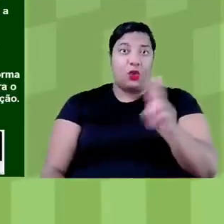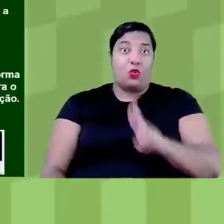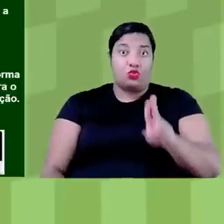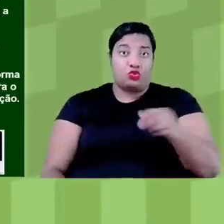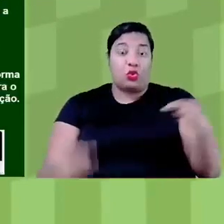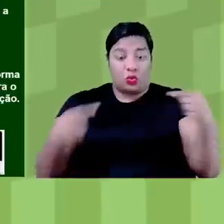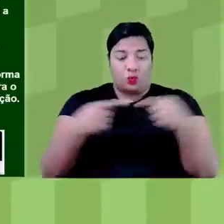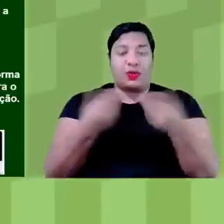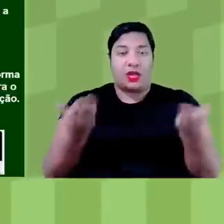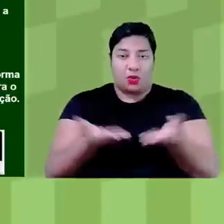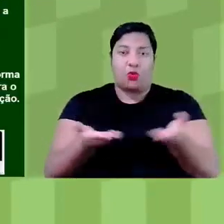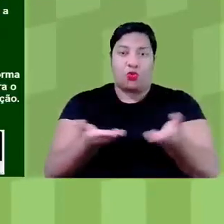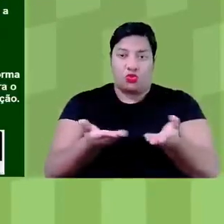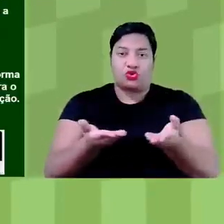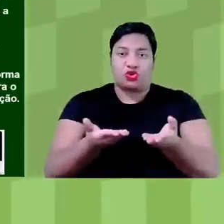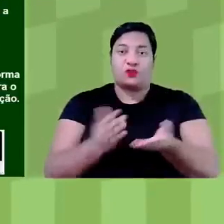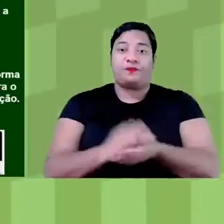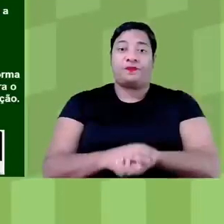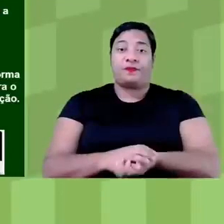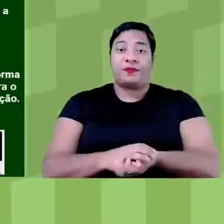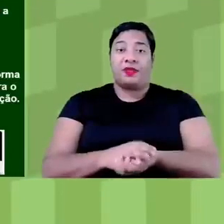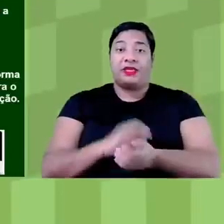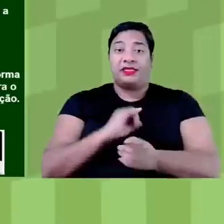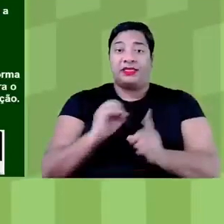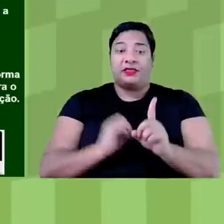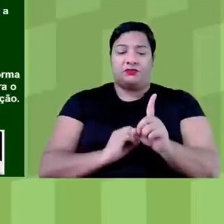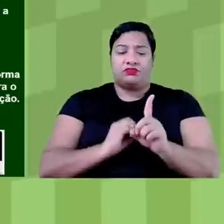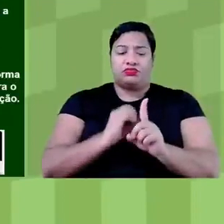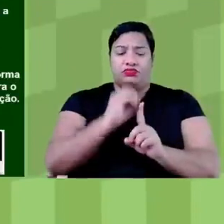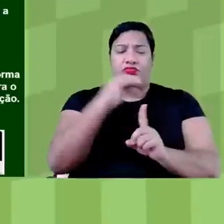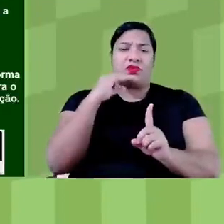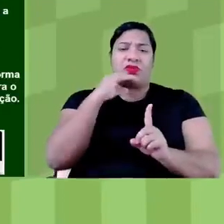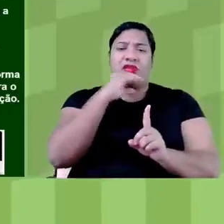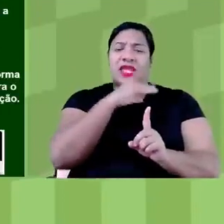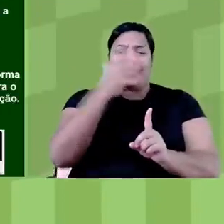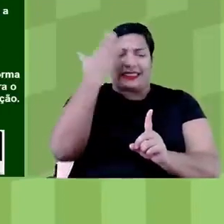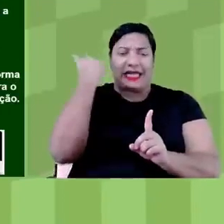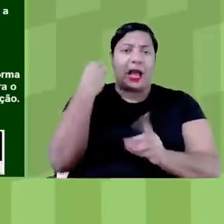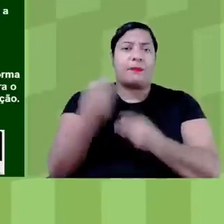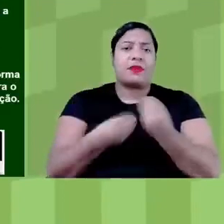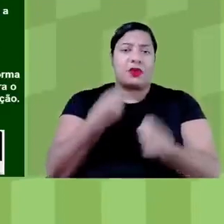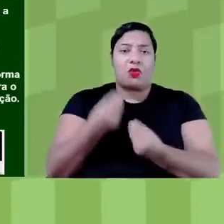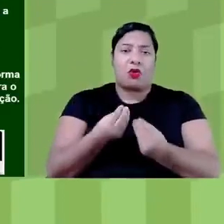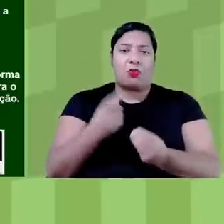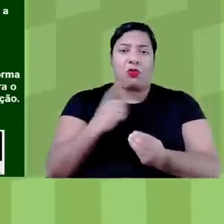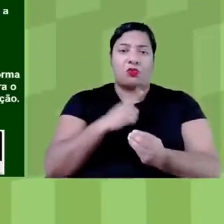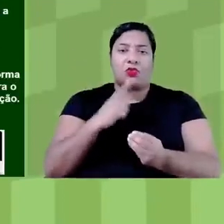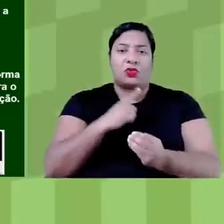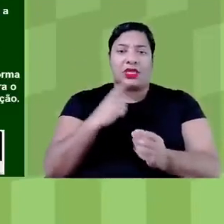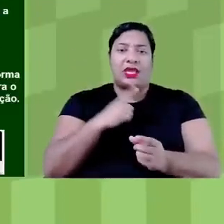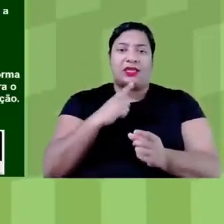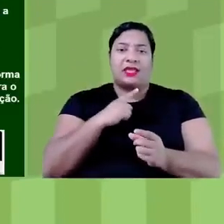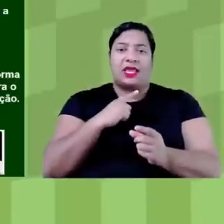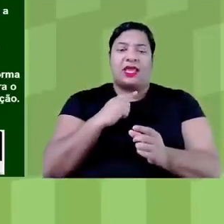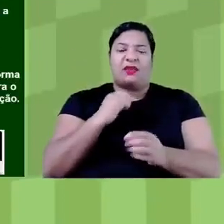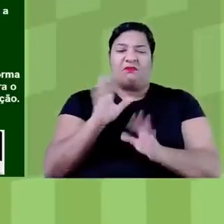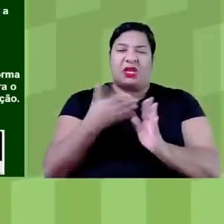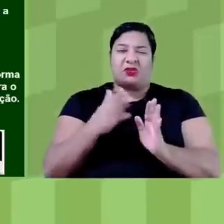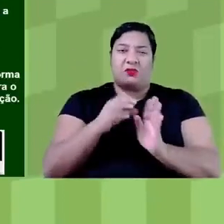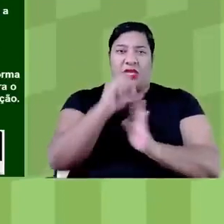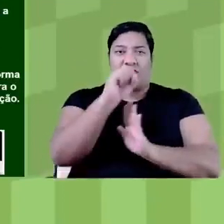conhecemos. Então, a gente sabe que esquentou, porque os termômetros começaram a se banalizar ao final do século